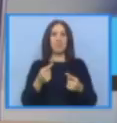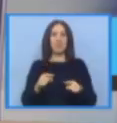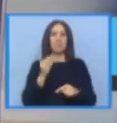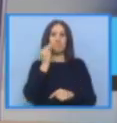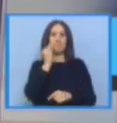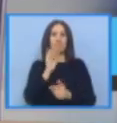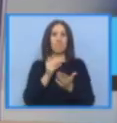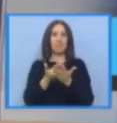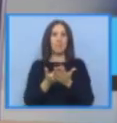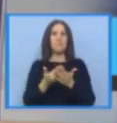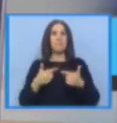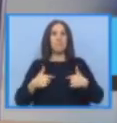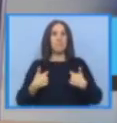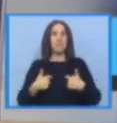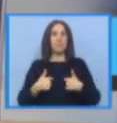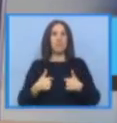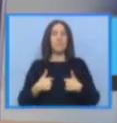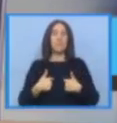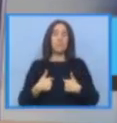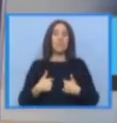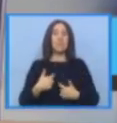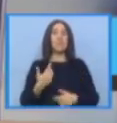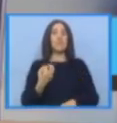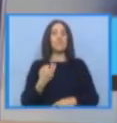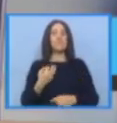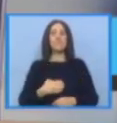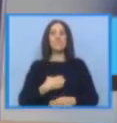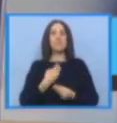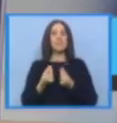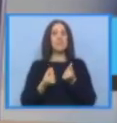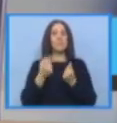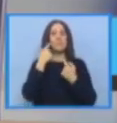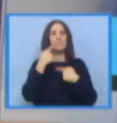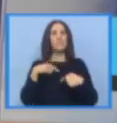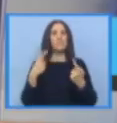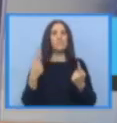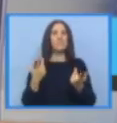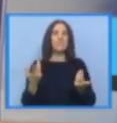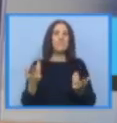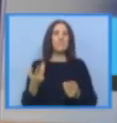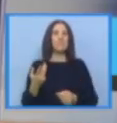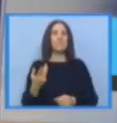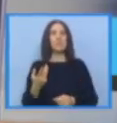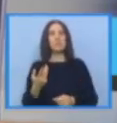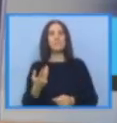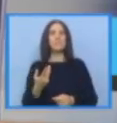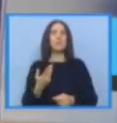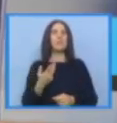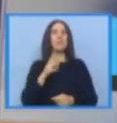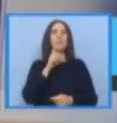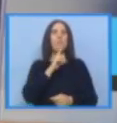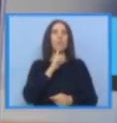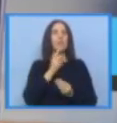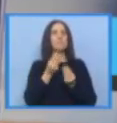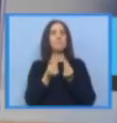isso causa aos próprios, passa uma sensação de que, pronto, até mexem com alguns poderes instituídos,